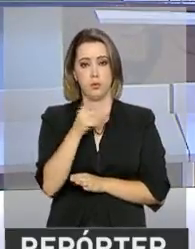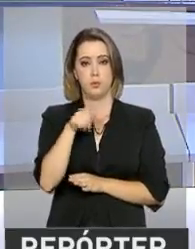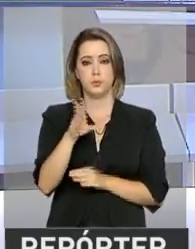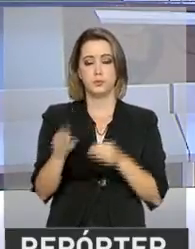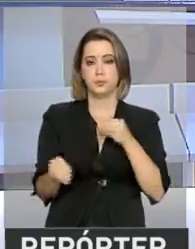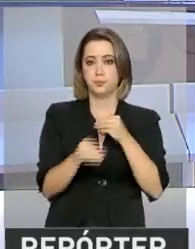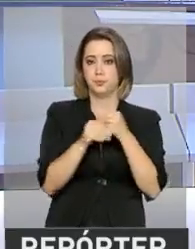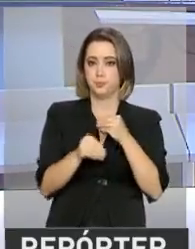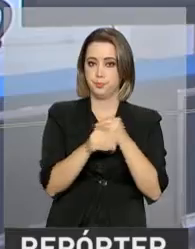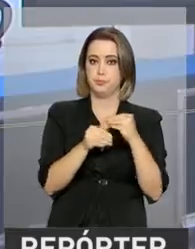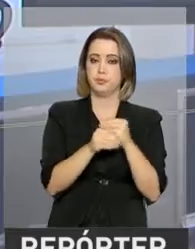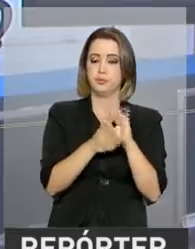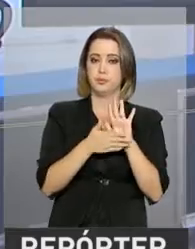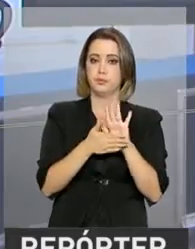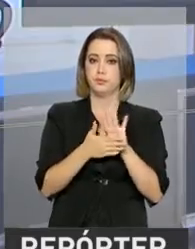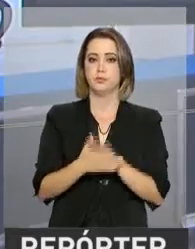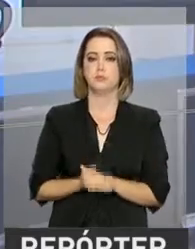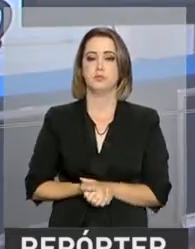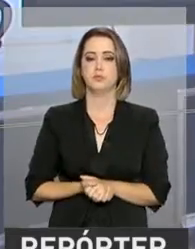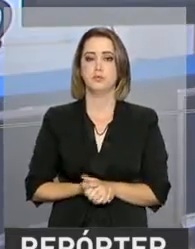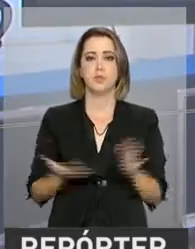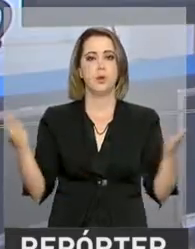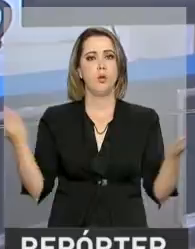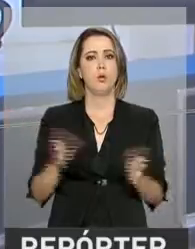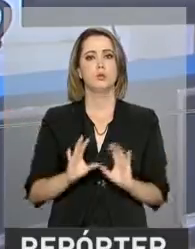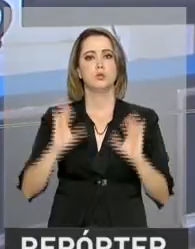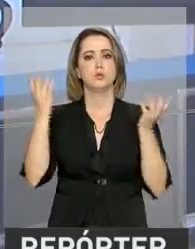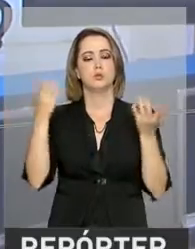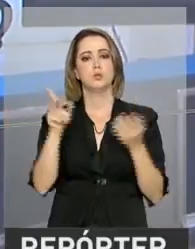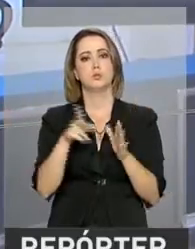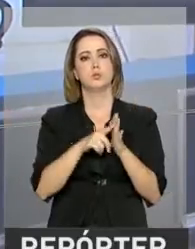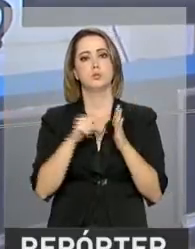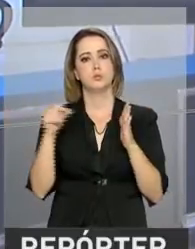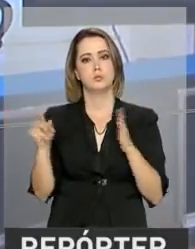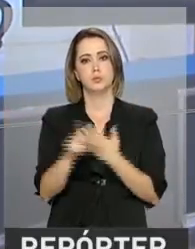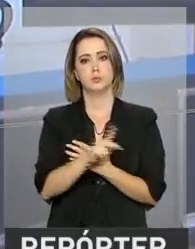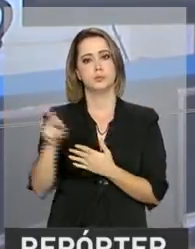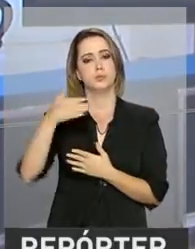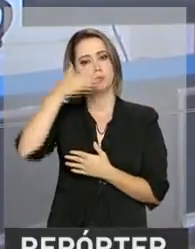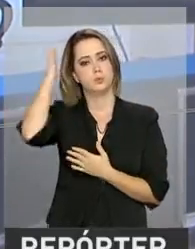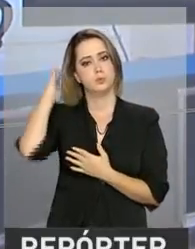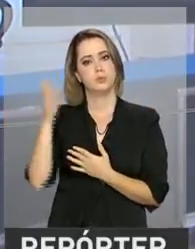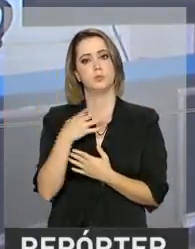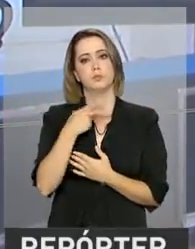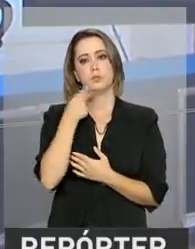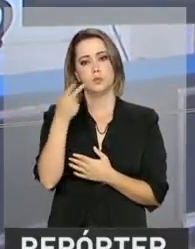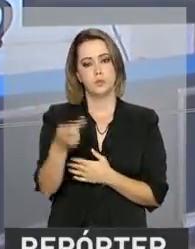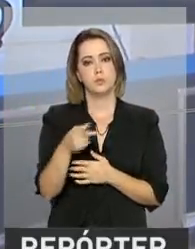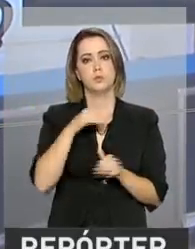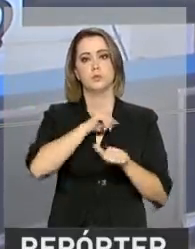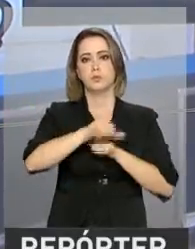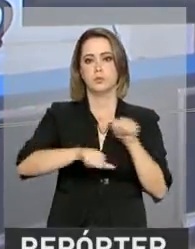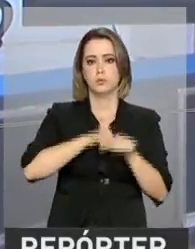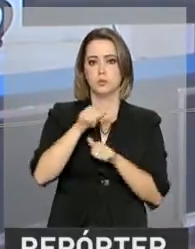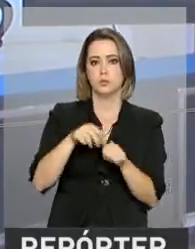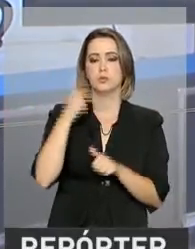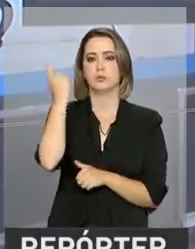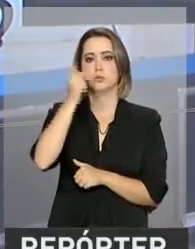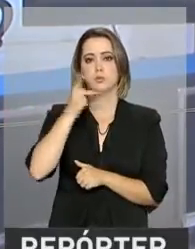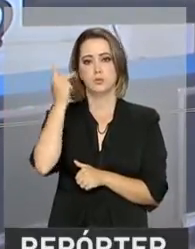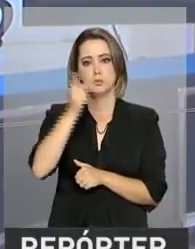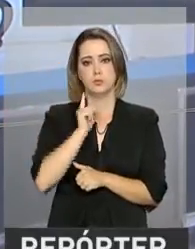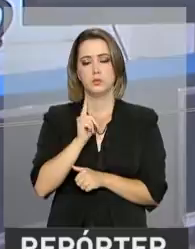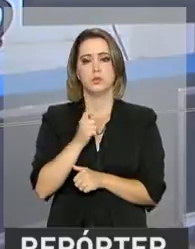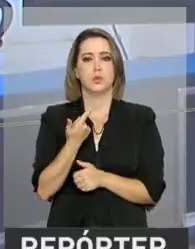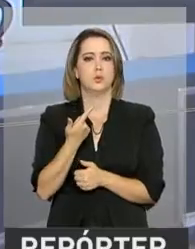federal e hoje durante evento no palácio do planalto o presidente michel temer garantiu que as mudanças em políticas